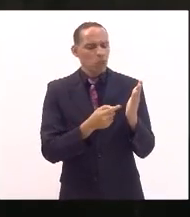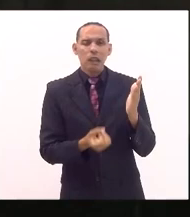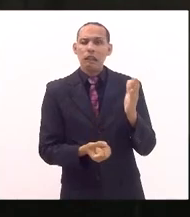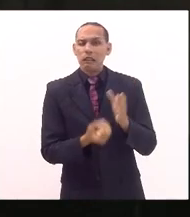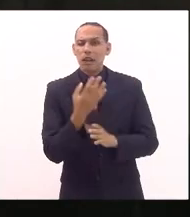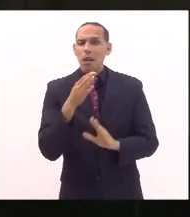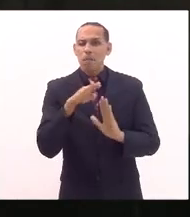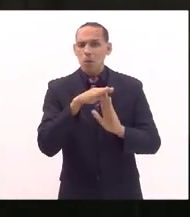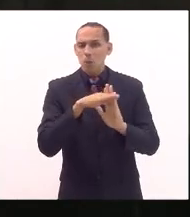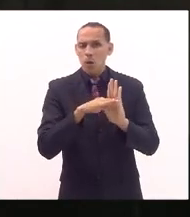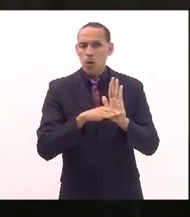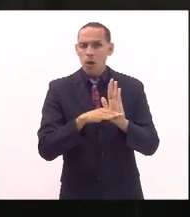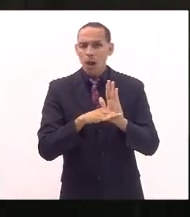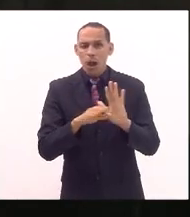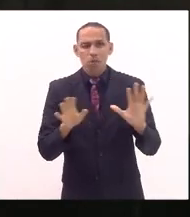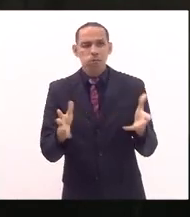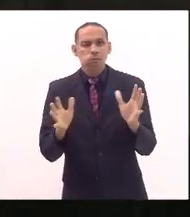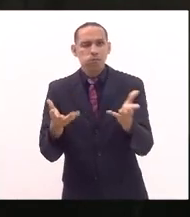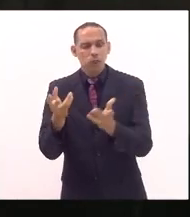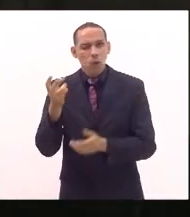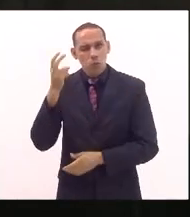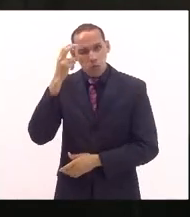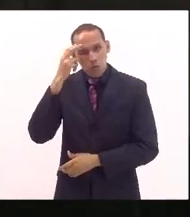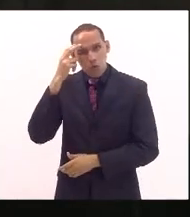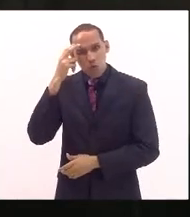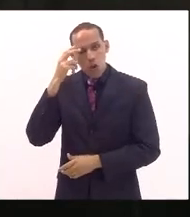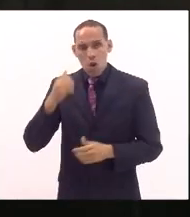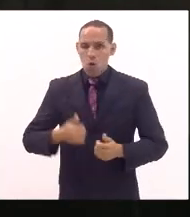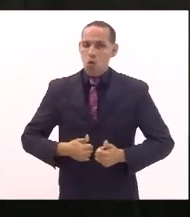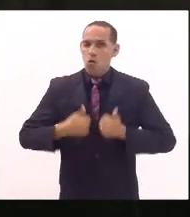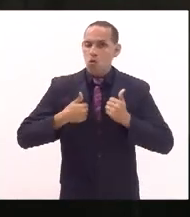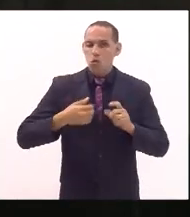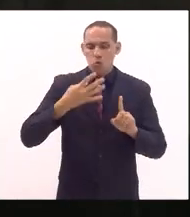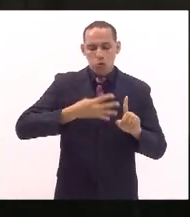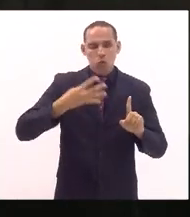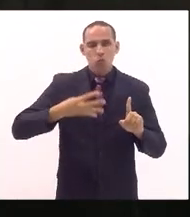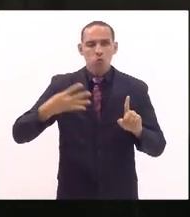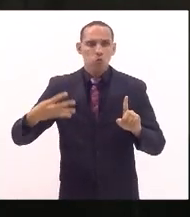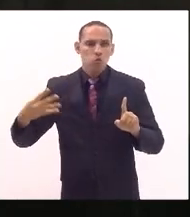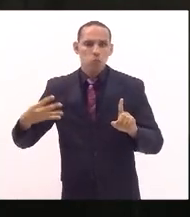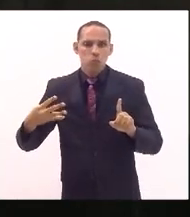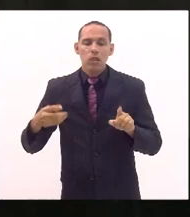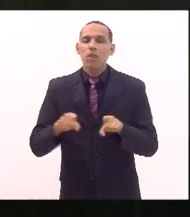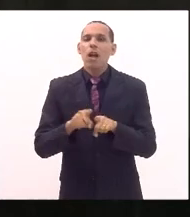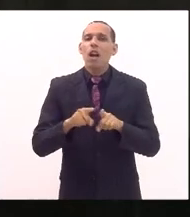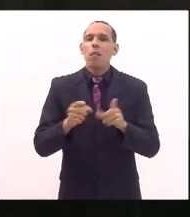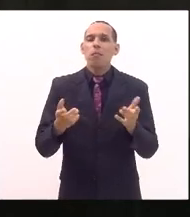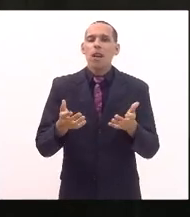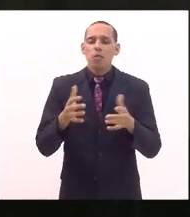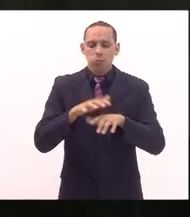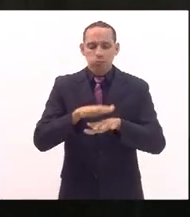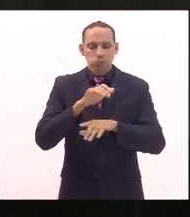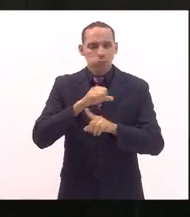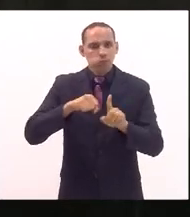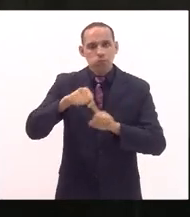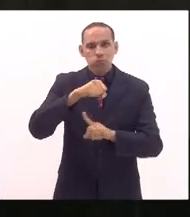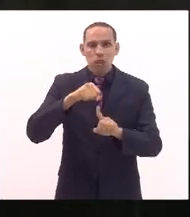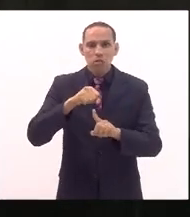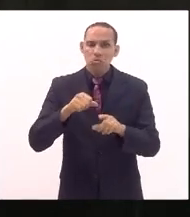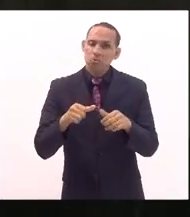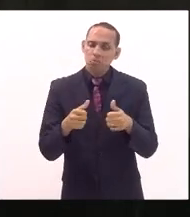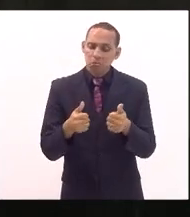ele cria o programa de incentivo cultural do orgulho LGBT II e de inclusão social até